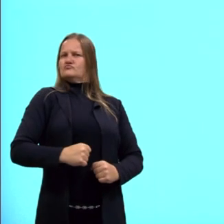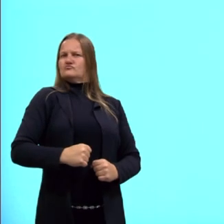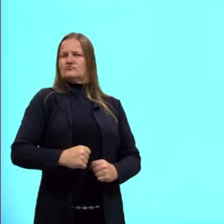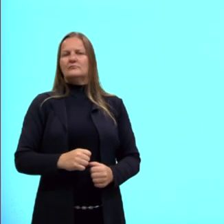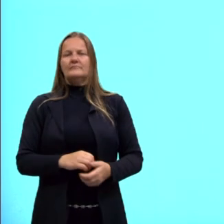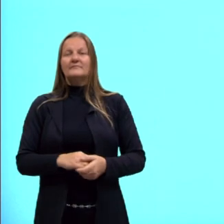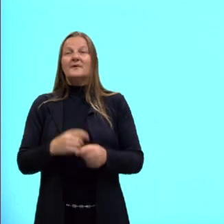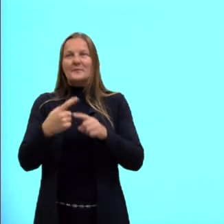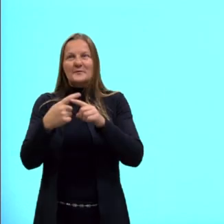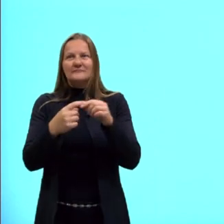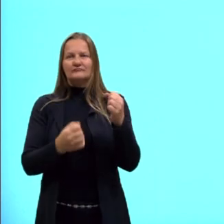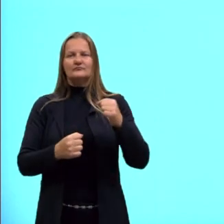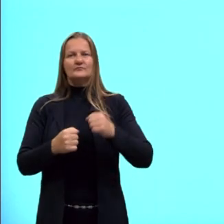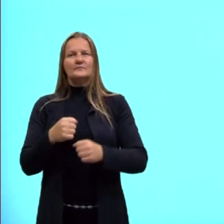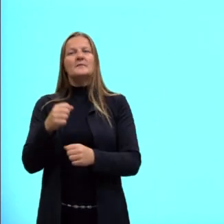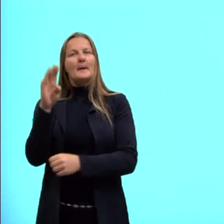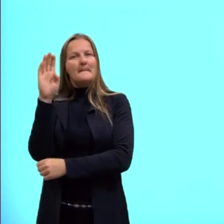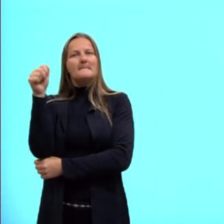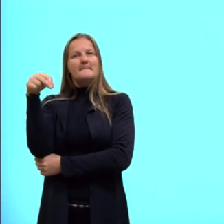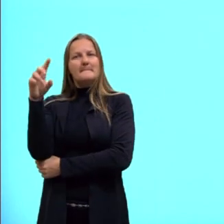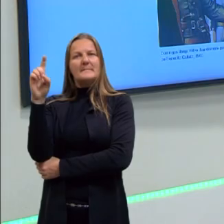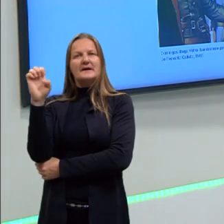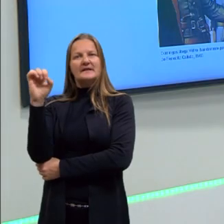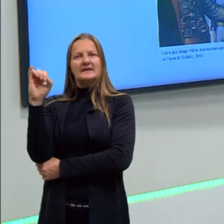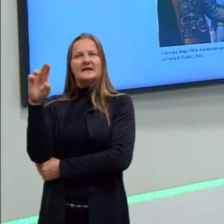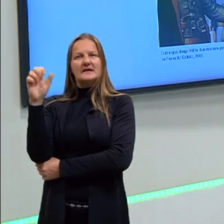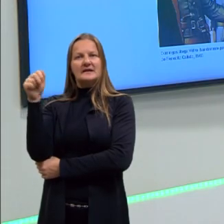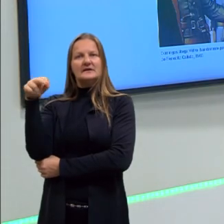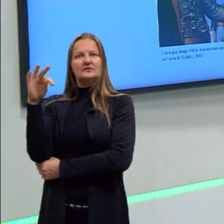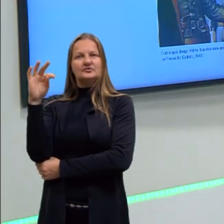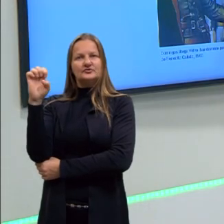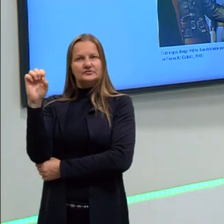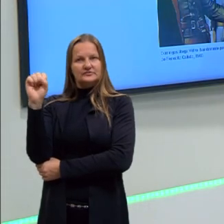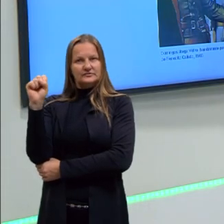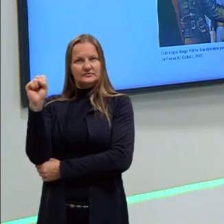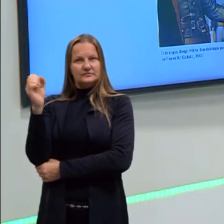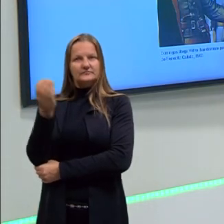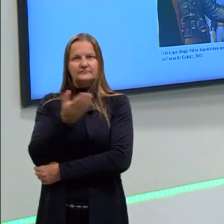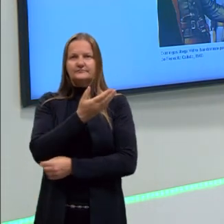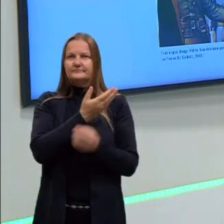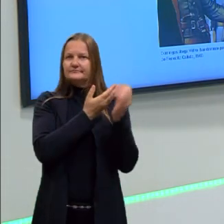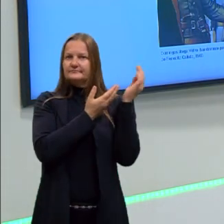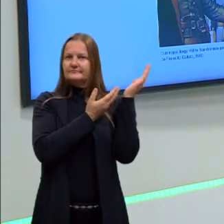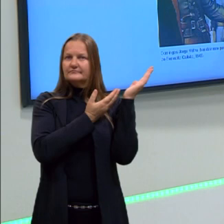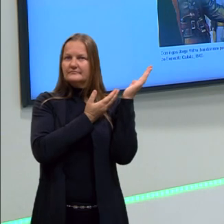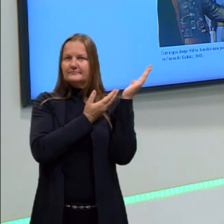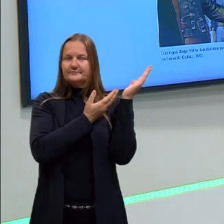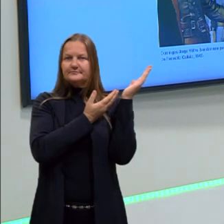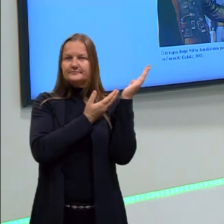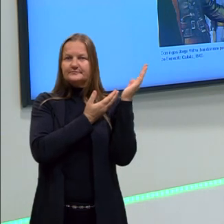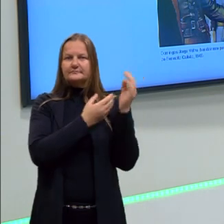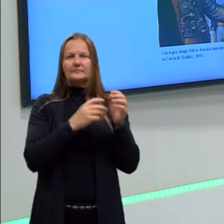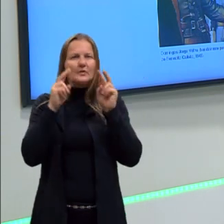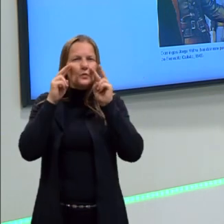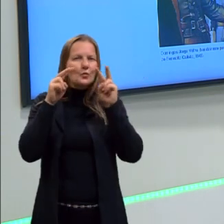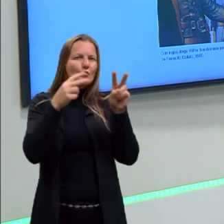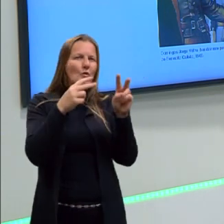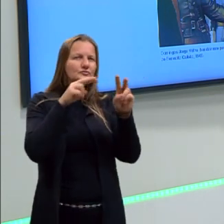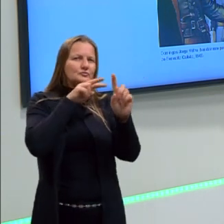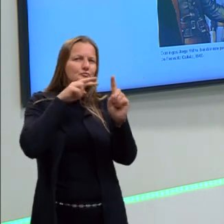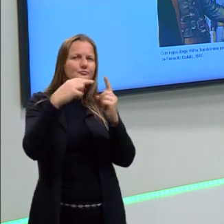gurizada então esses eram Bandeirantes então esses questionamentos são são interessantíssimos sobre a ótica da história para nós da